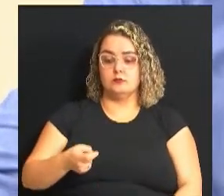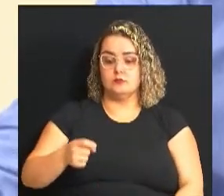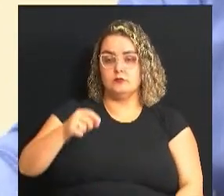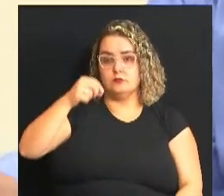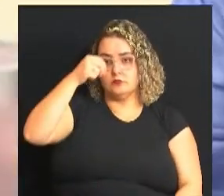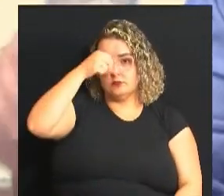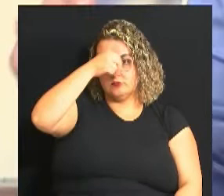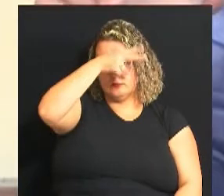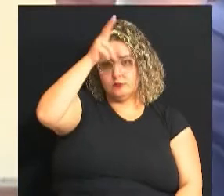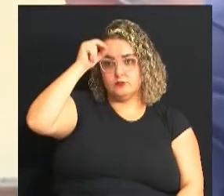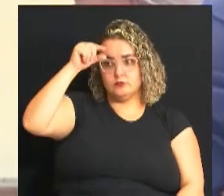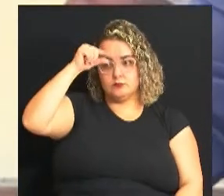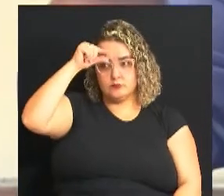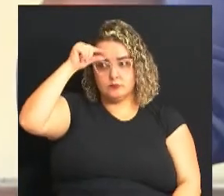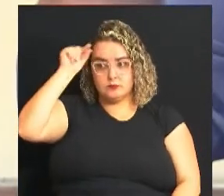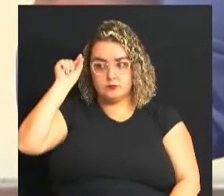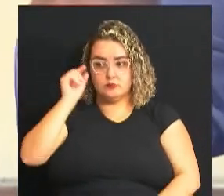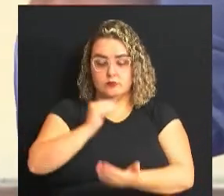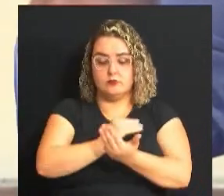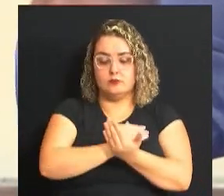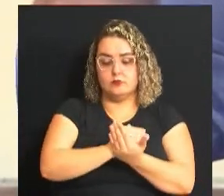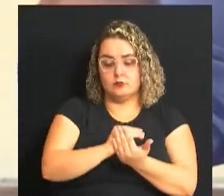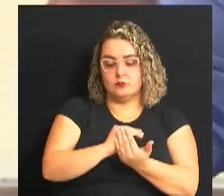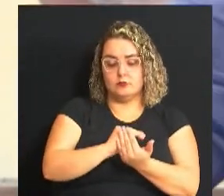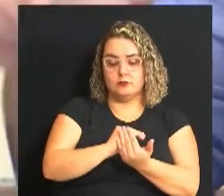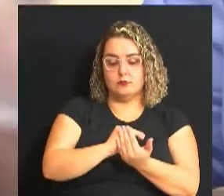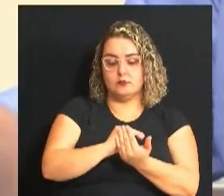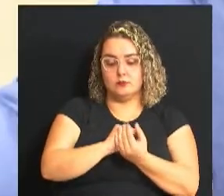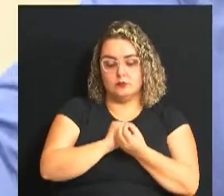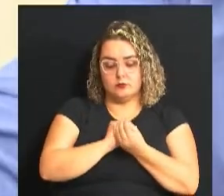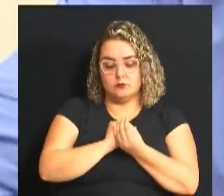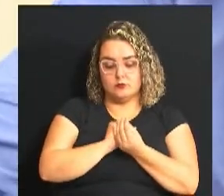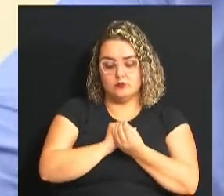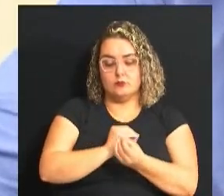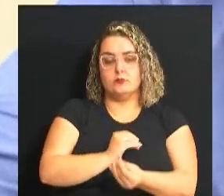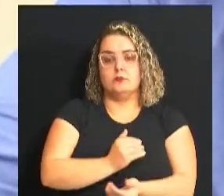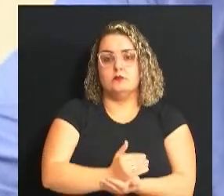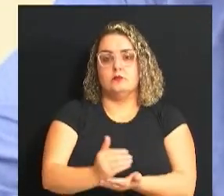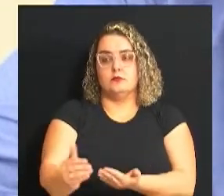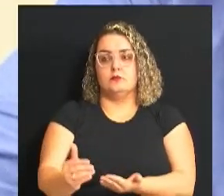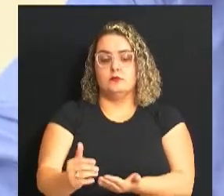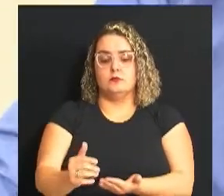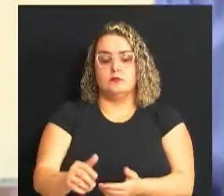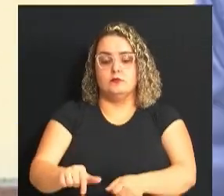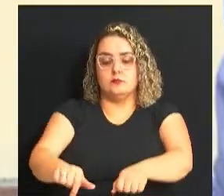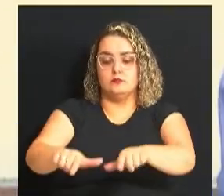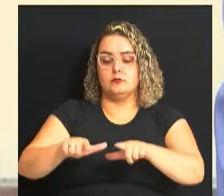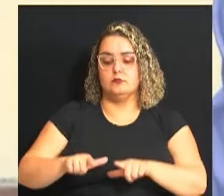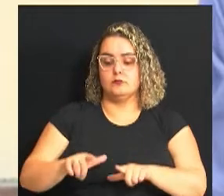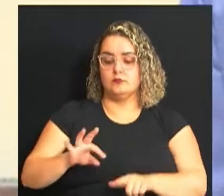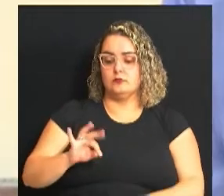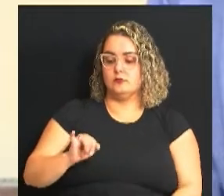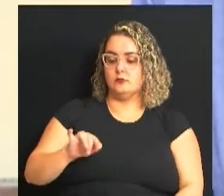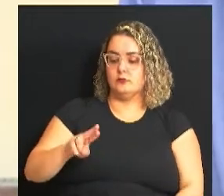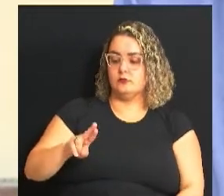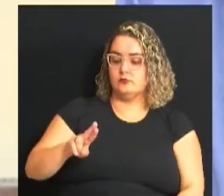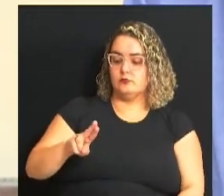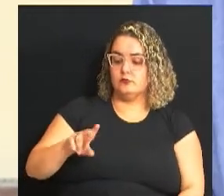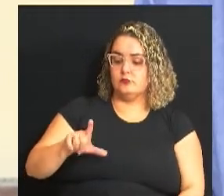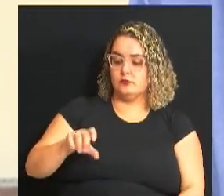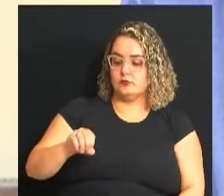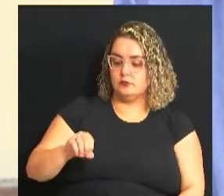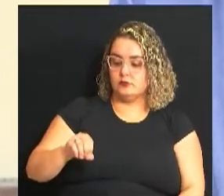Jonas Donizete. Começou com o título de posse. Né? Depois isso evoluiu e se iniciou,